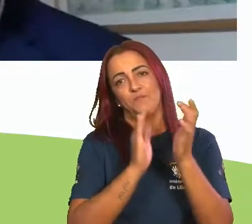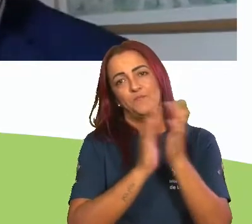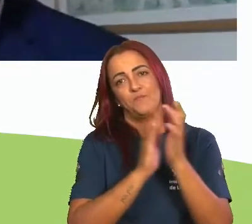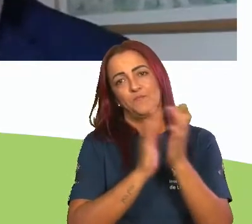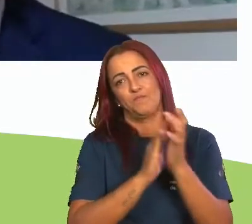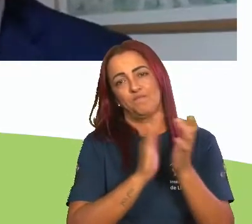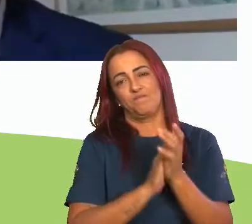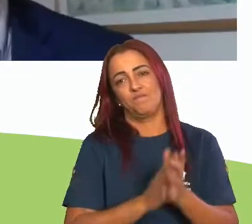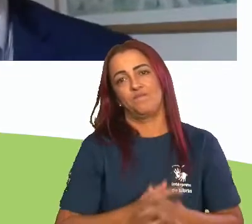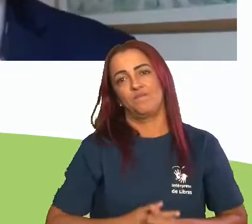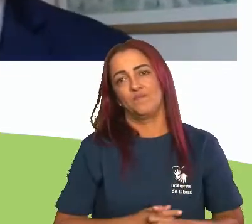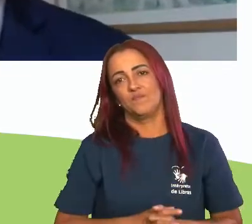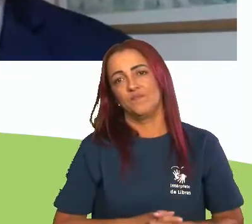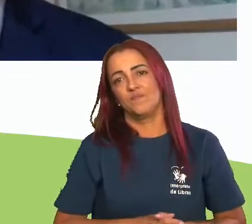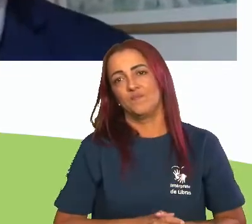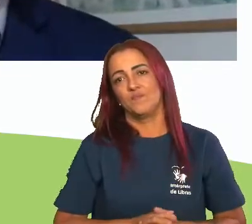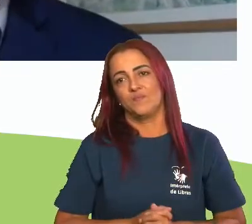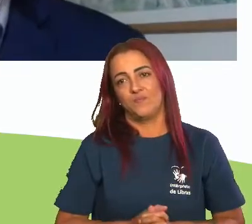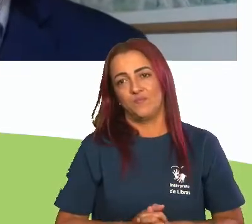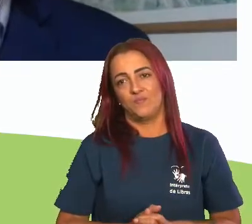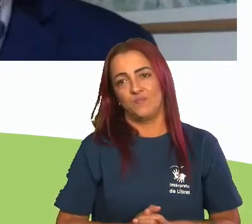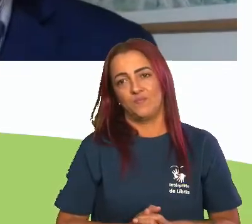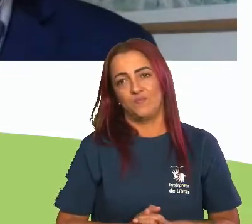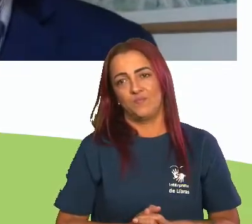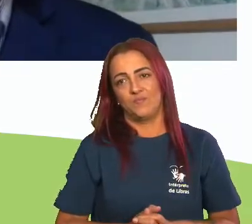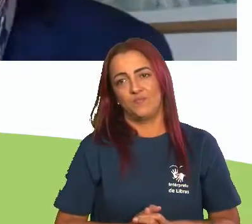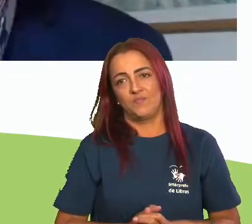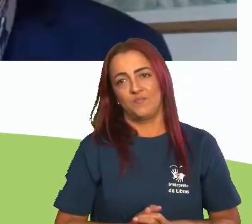Obrigada. Todo seu.